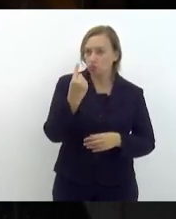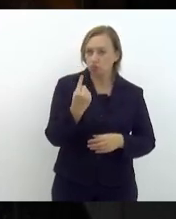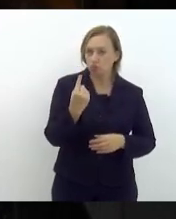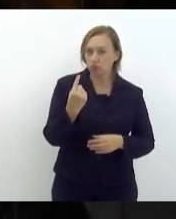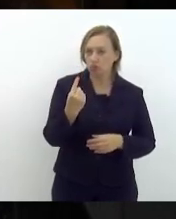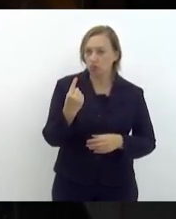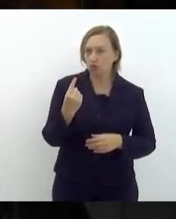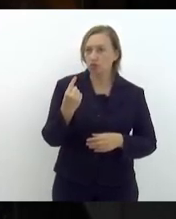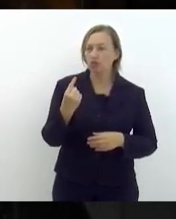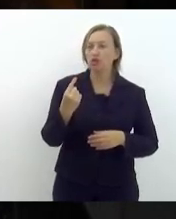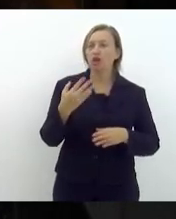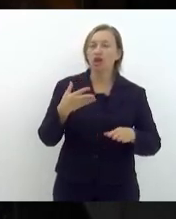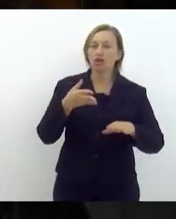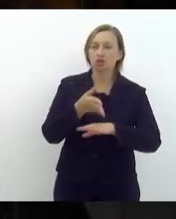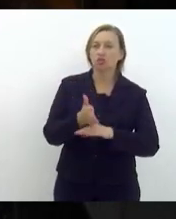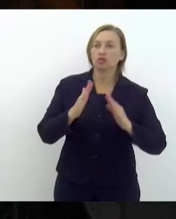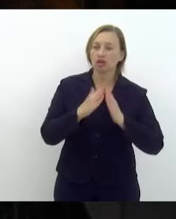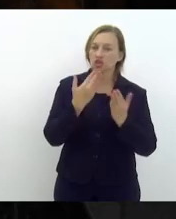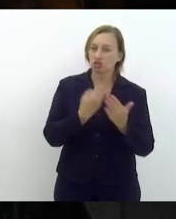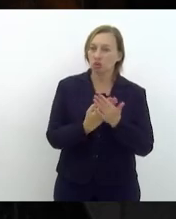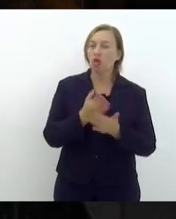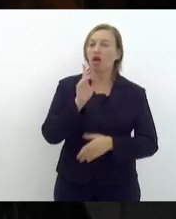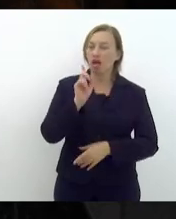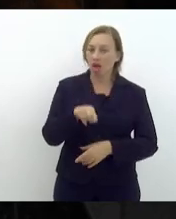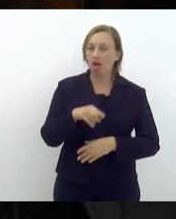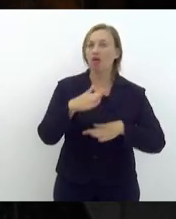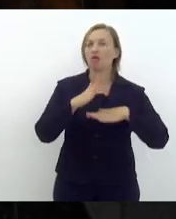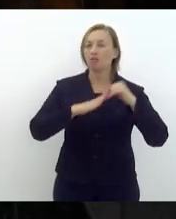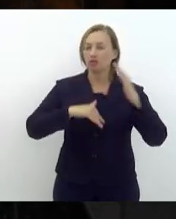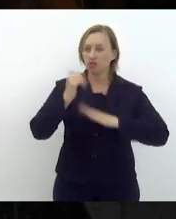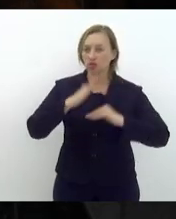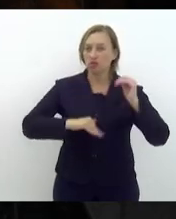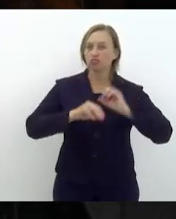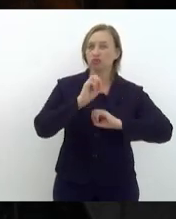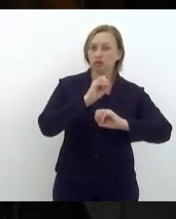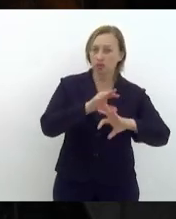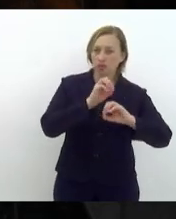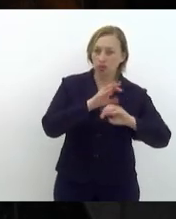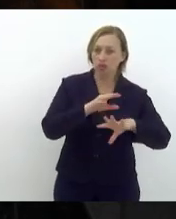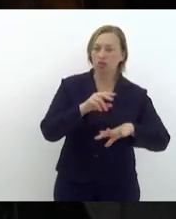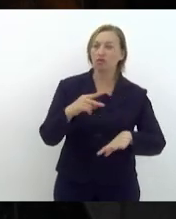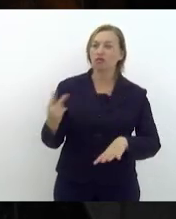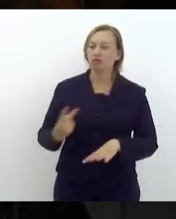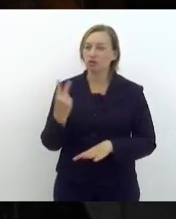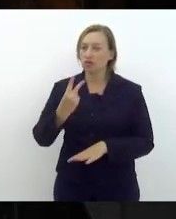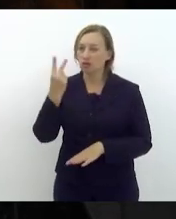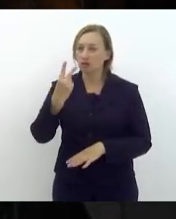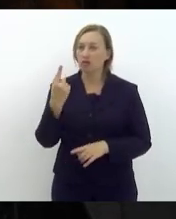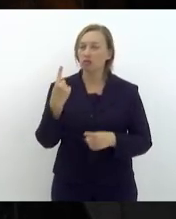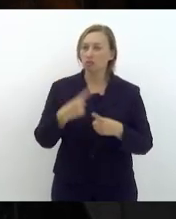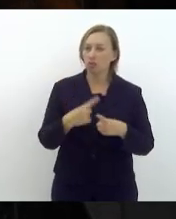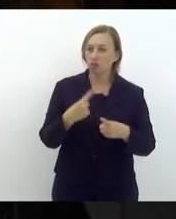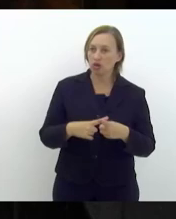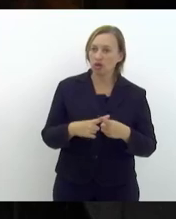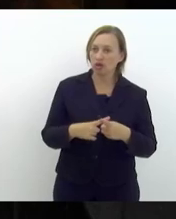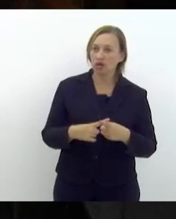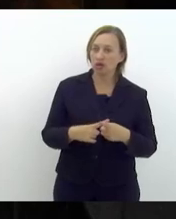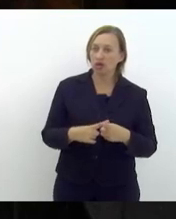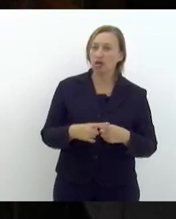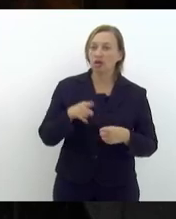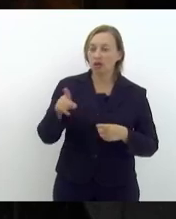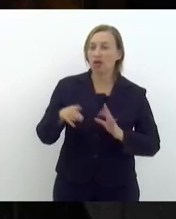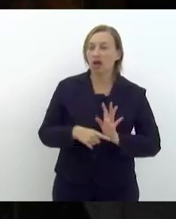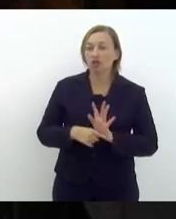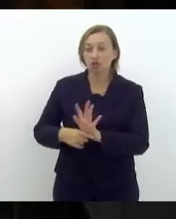passou do portão da escola é profissional de educação deve ser valorizado porque de alguma maneira ele